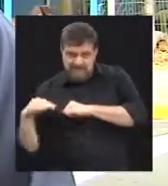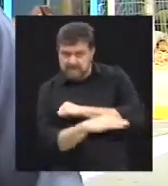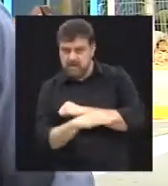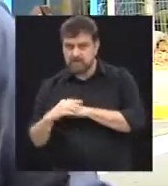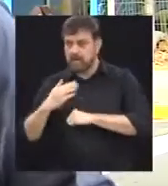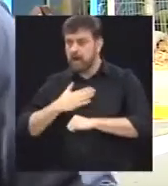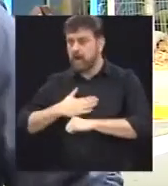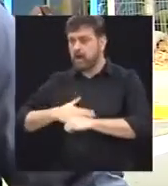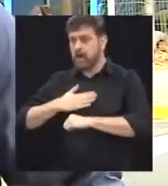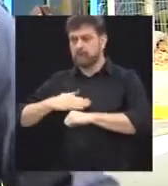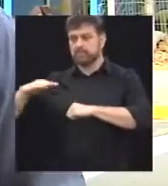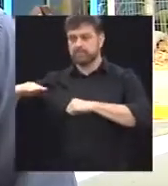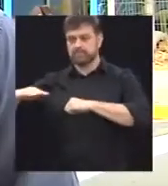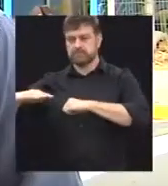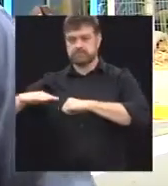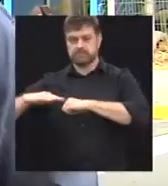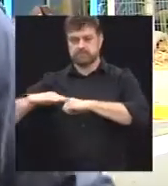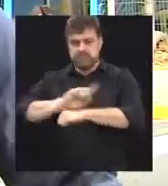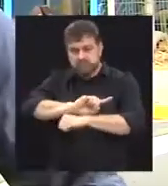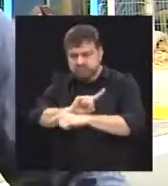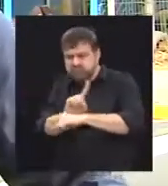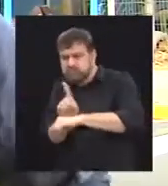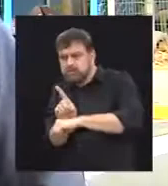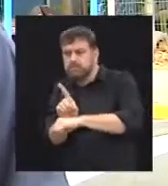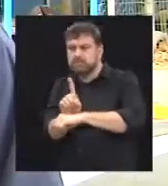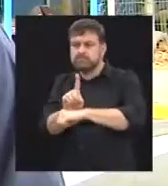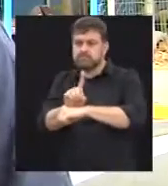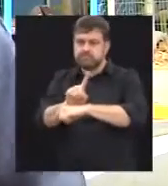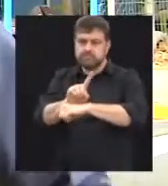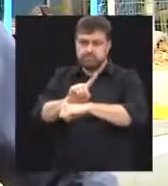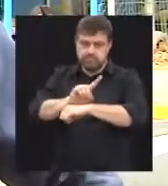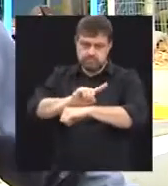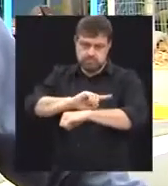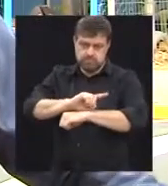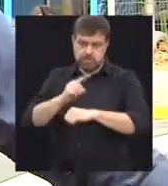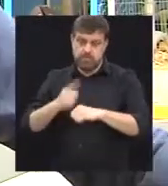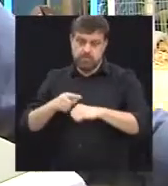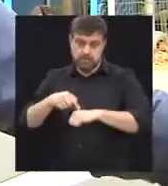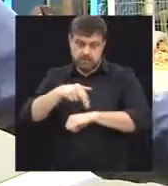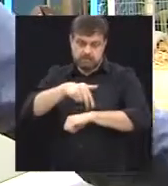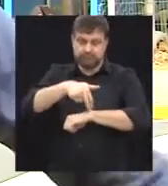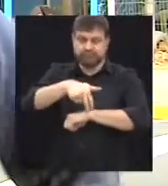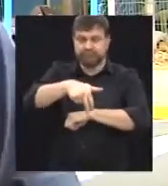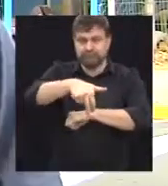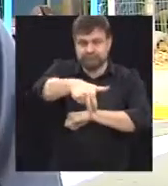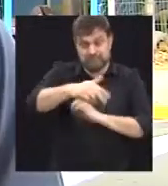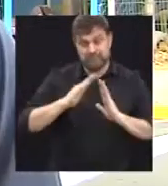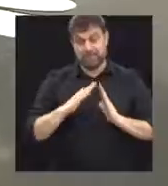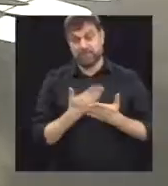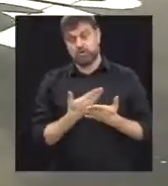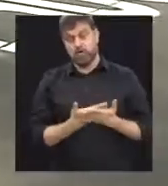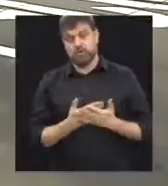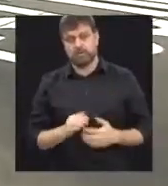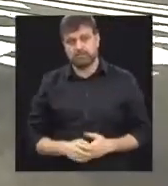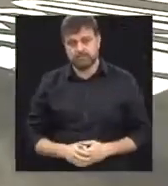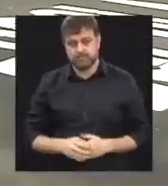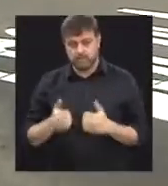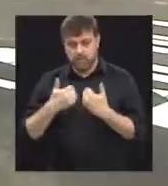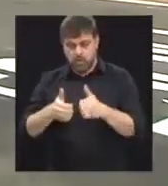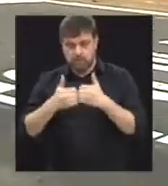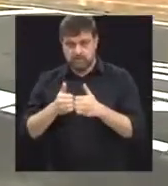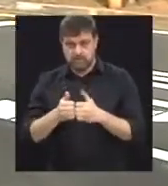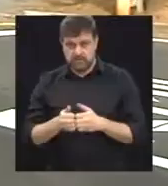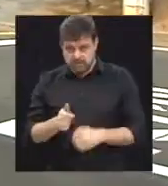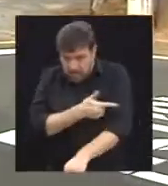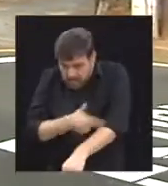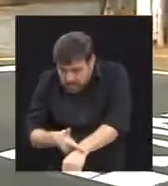dessa rua, eles fizessem com uma velocidade condizente, compatível, né, com a atividade da escola. E os ônibus